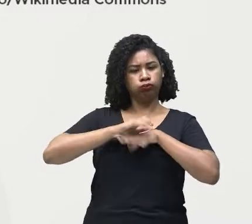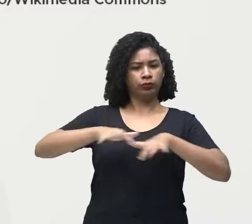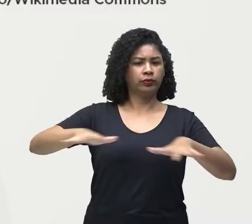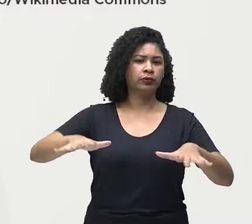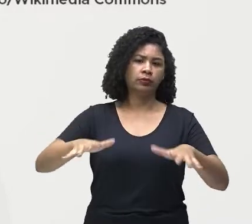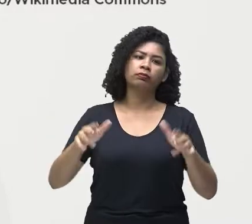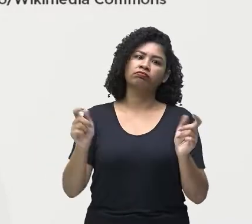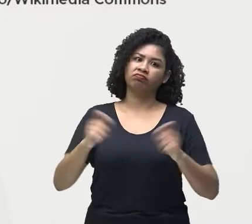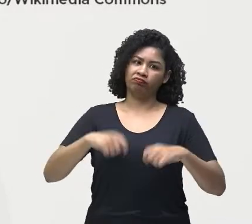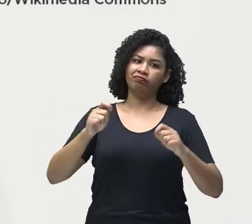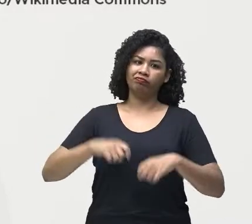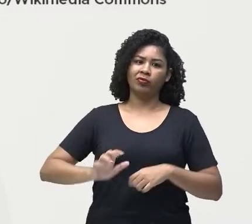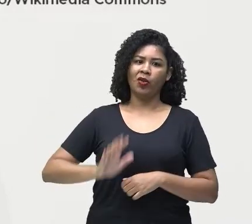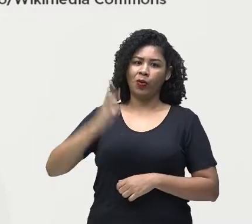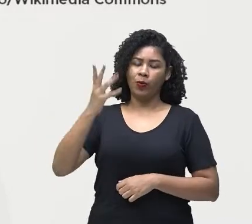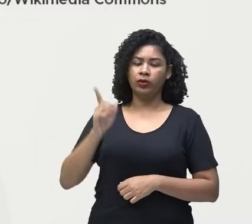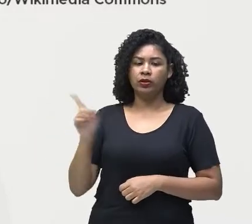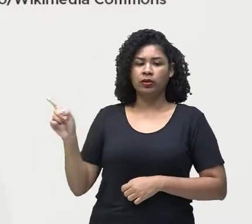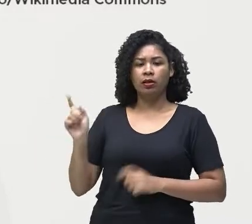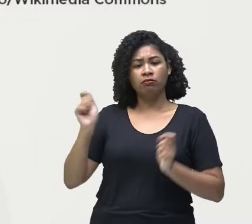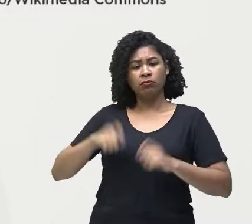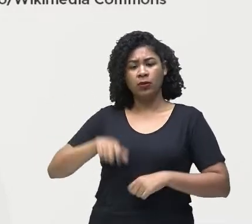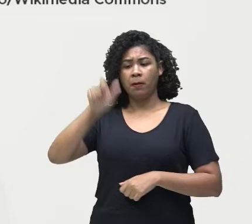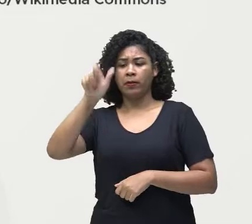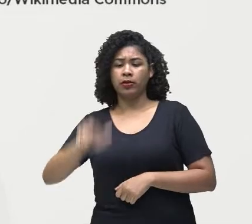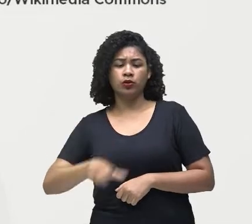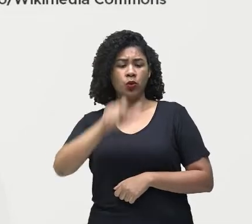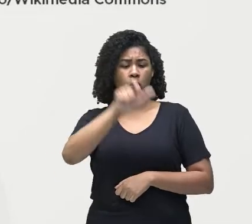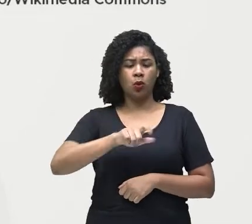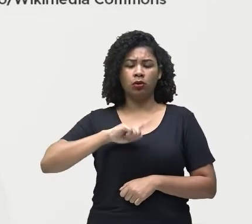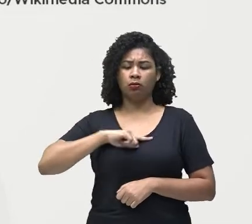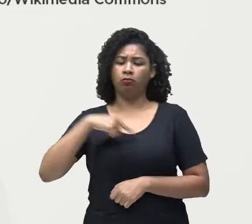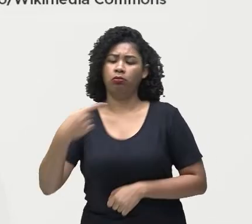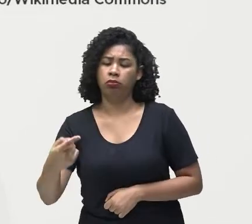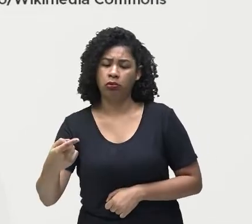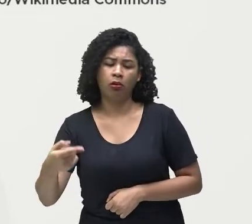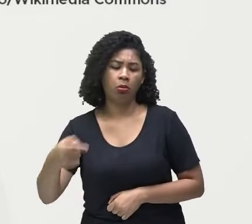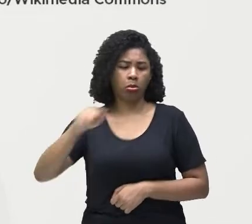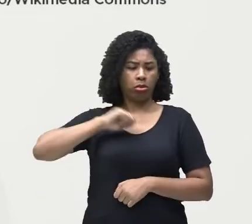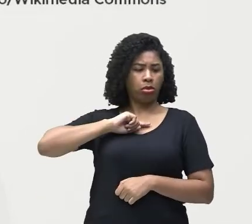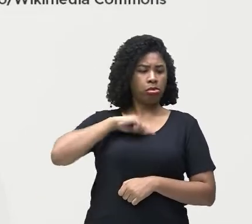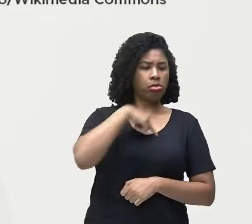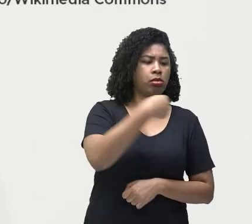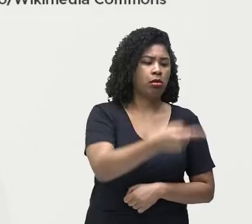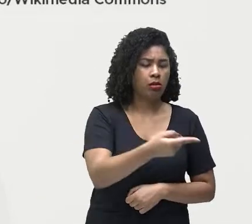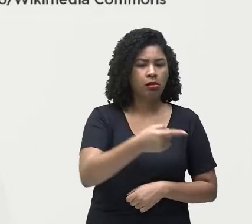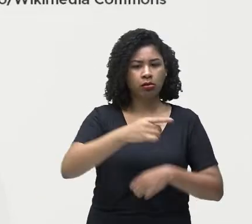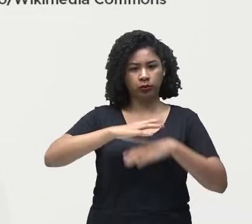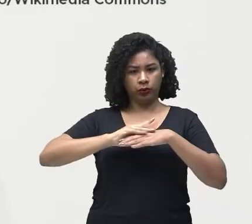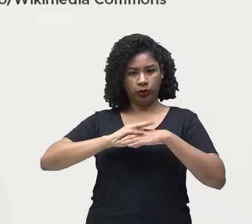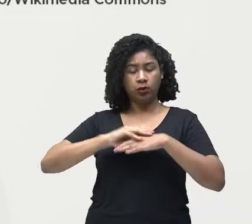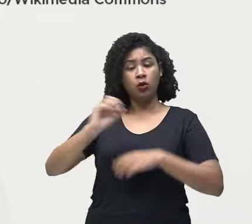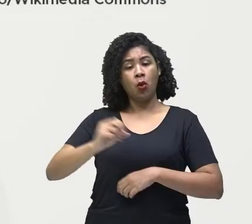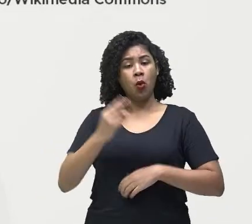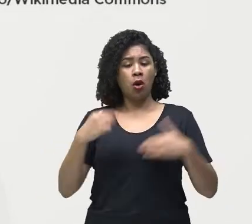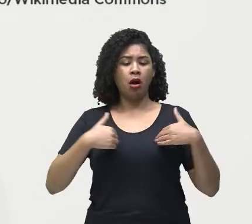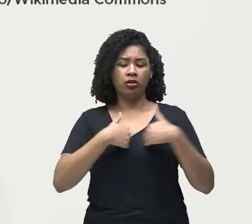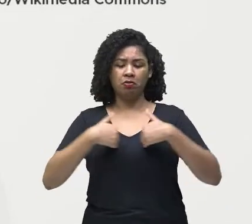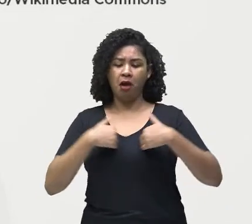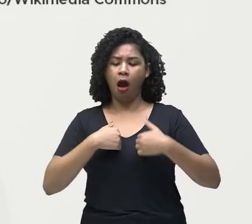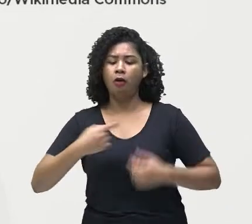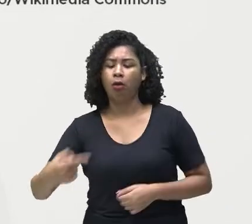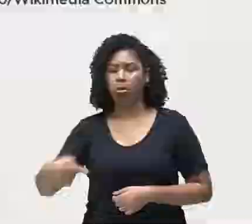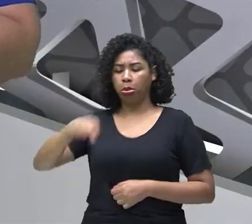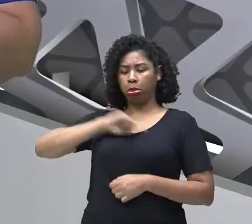Pode ser tanto uma doença passada aí de pessoa para pessoa, ou passada por animais, ou aquele